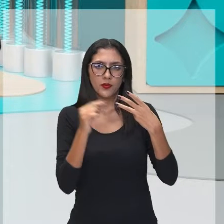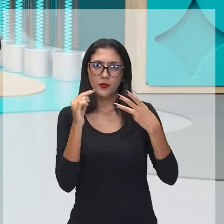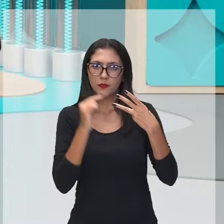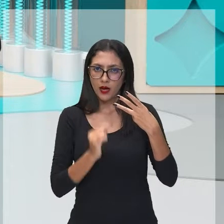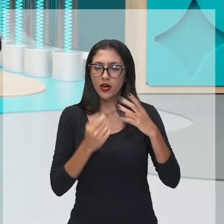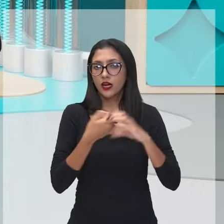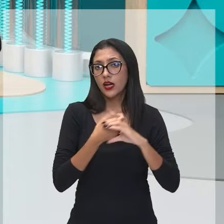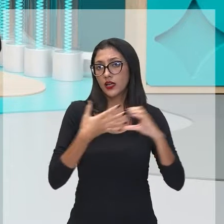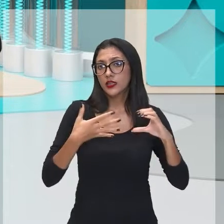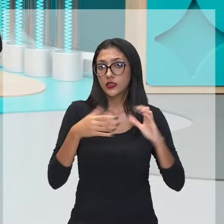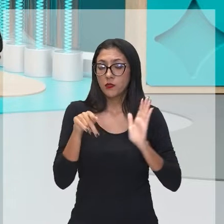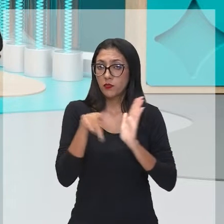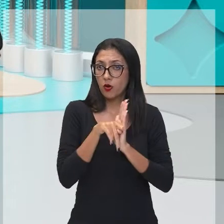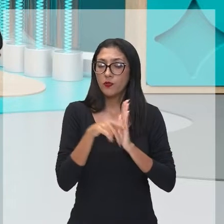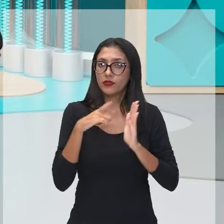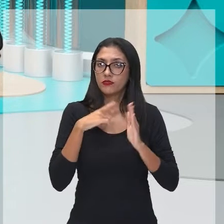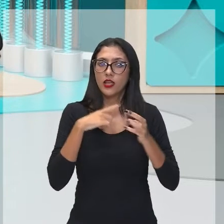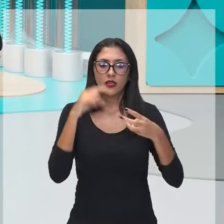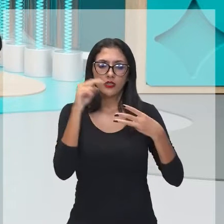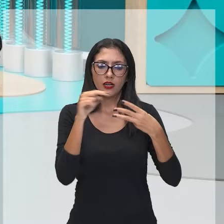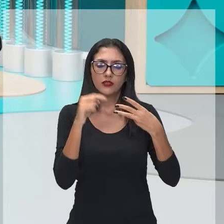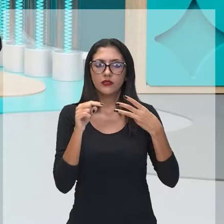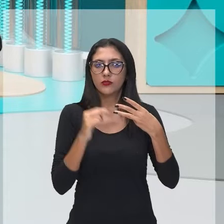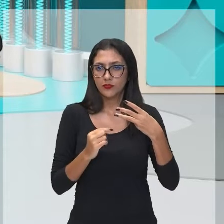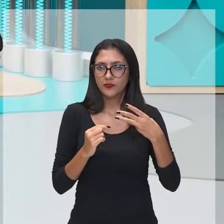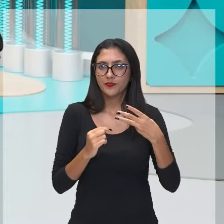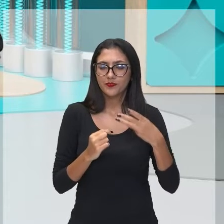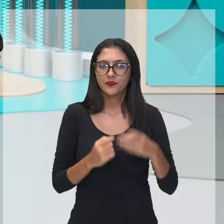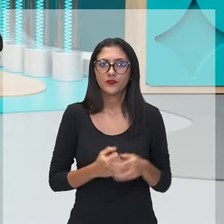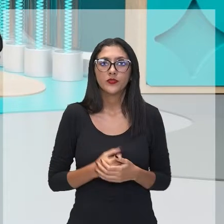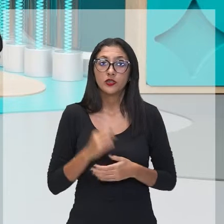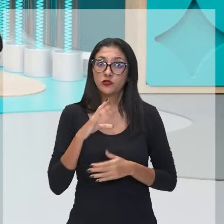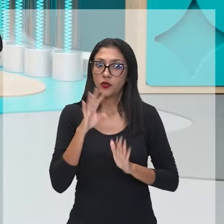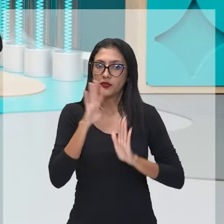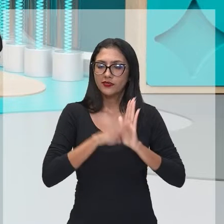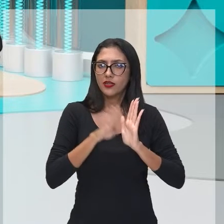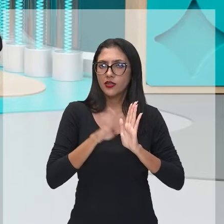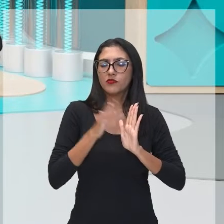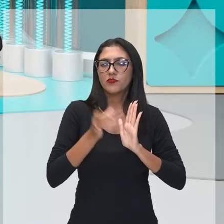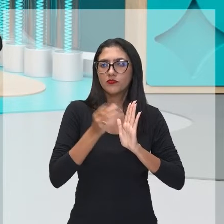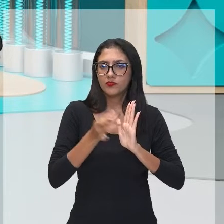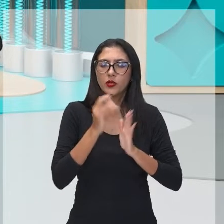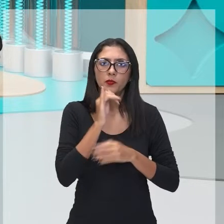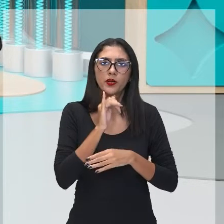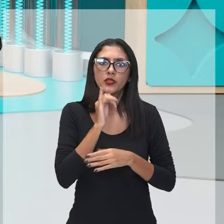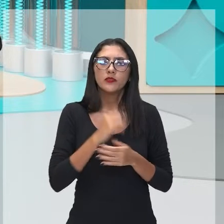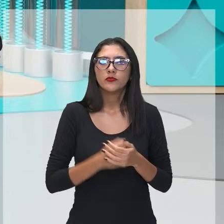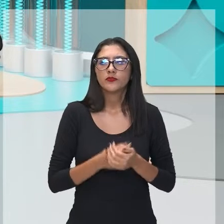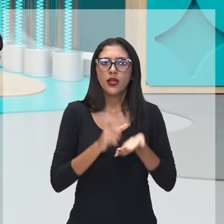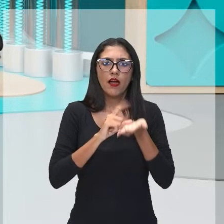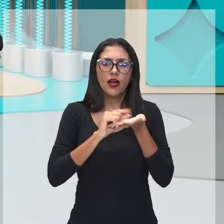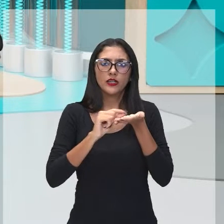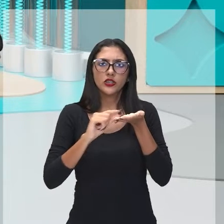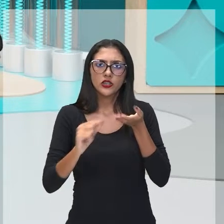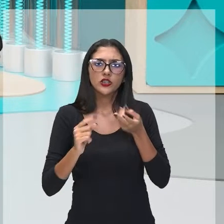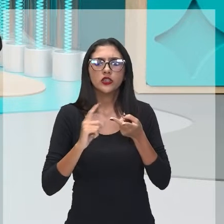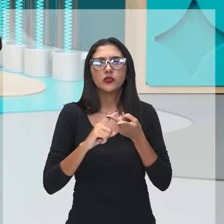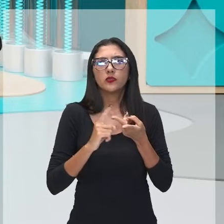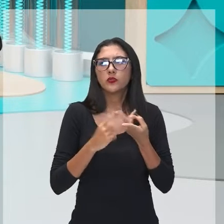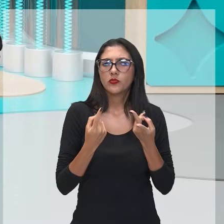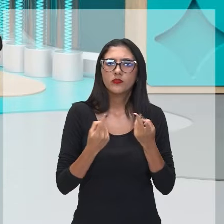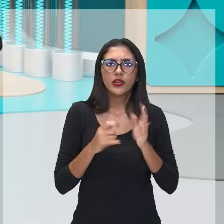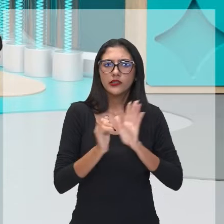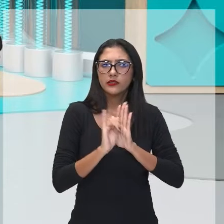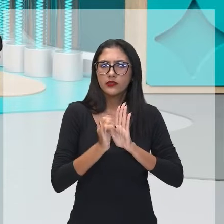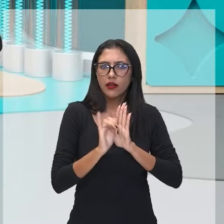movimentos argumentativos, claro, em textos argumentativos, certo? Em artigo de opinião, em editorial,